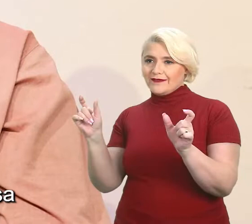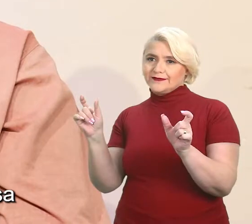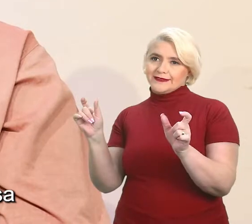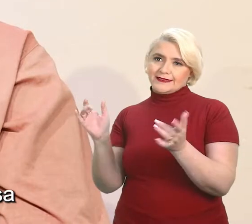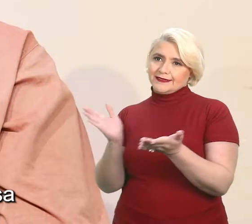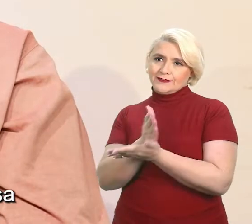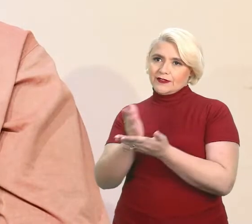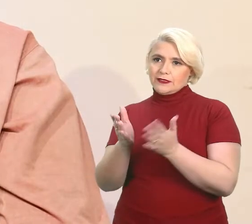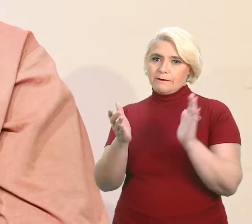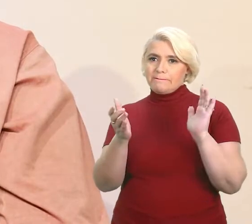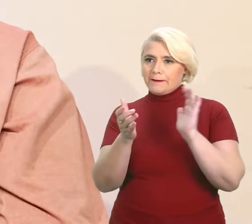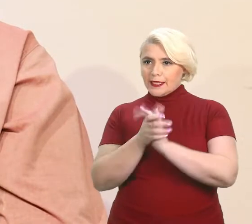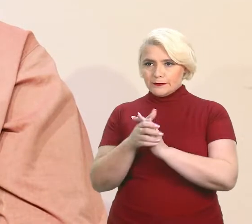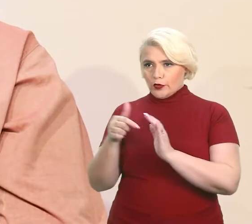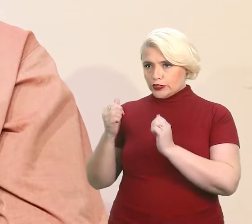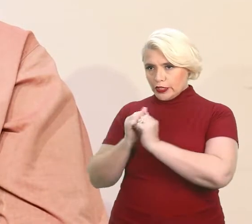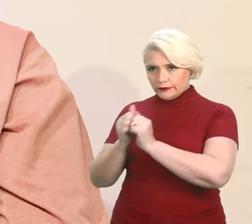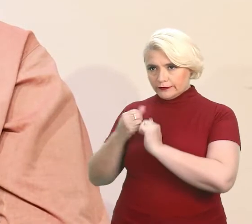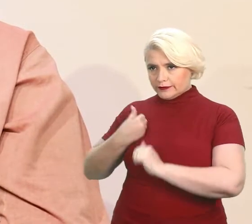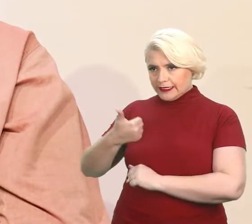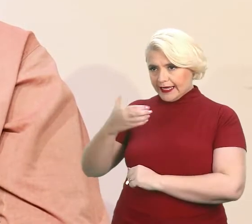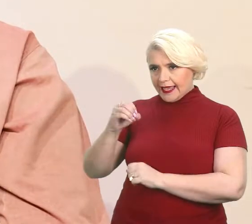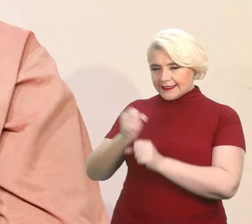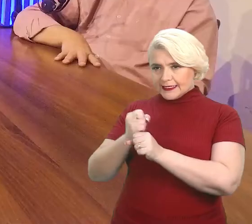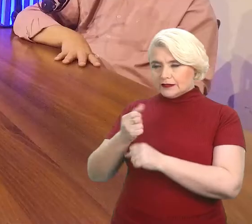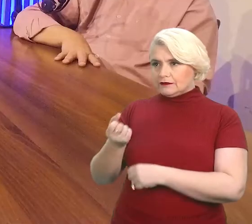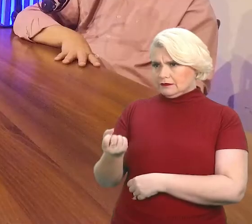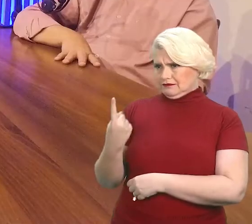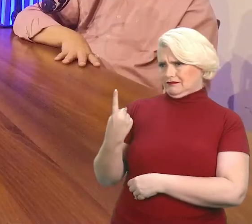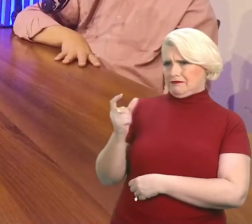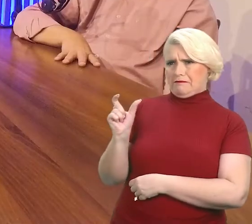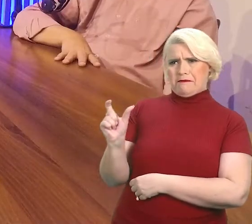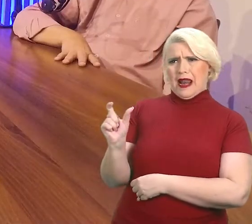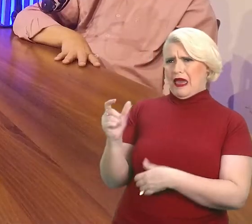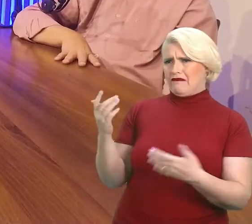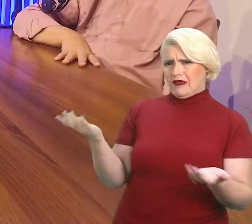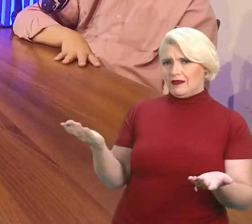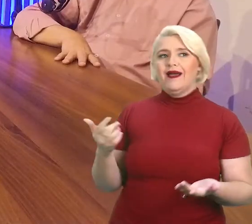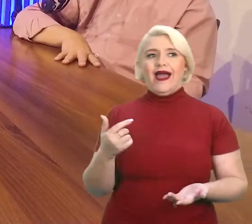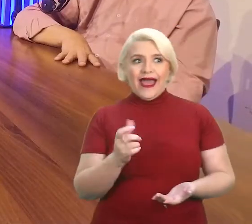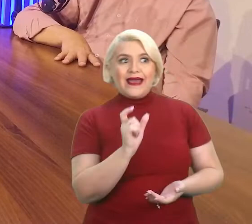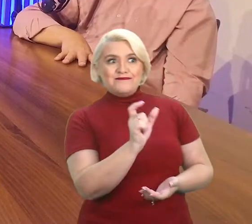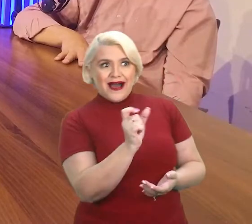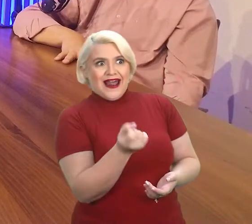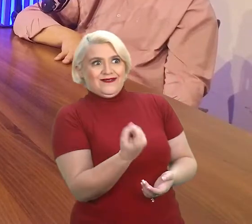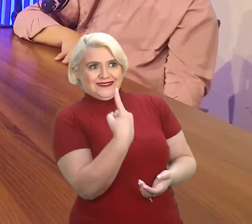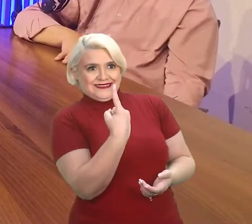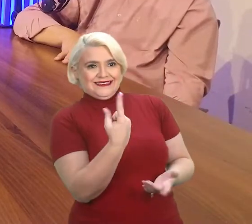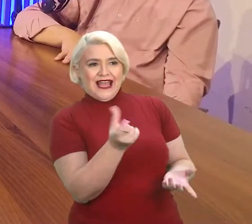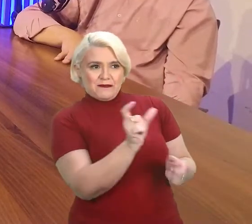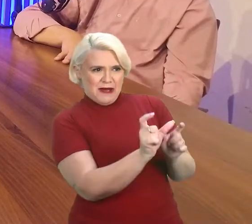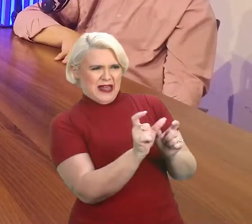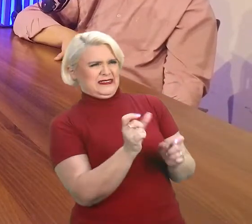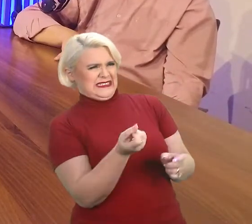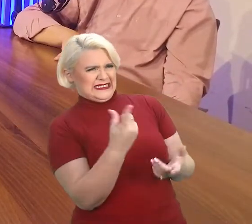vezes até minha esposa, que convive comigo há 10 anos, diz assim, nossa, mas o que é palavra é essa? Que palavra é essa? Que palavrão